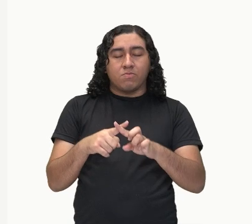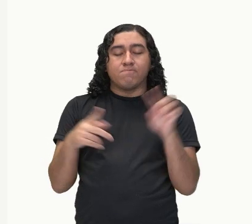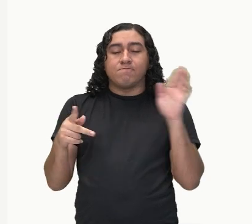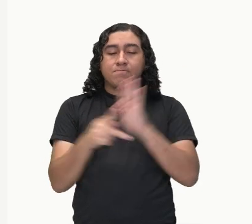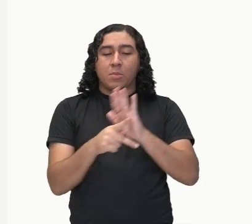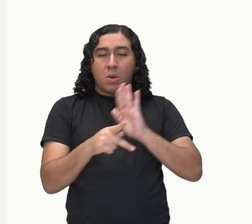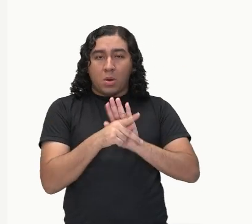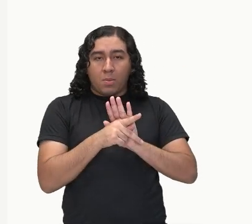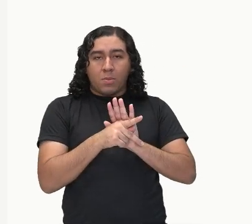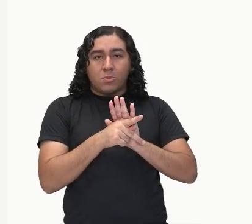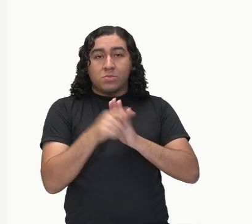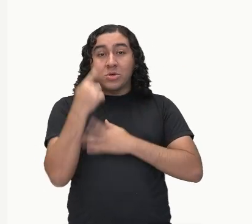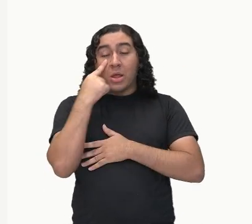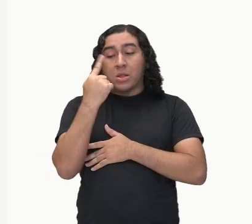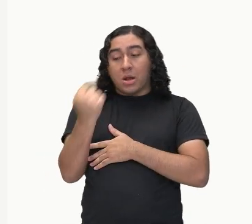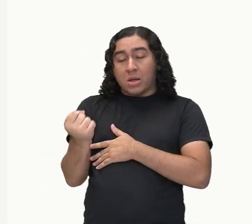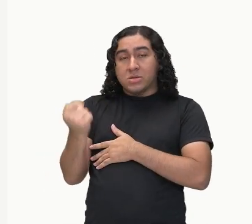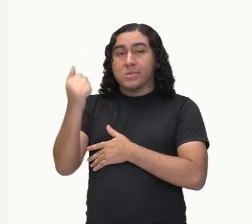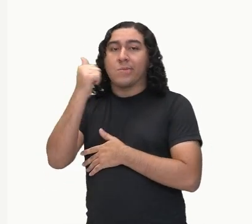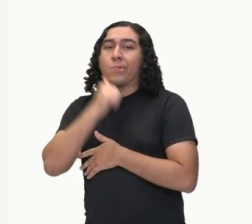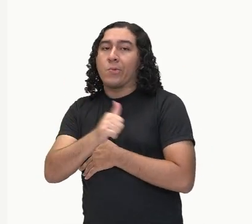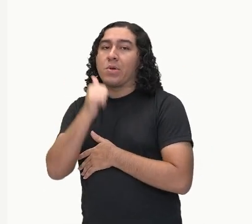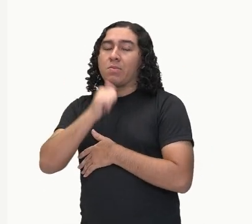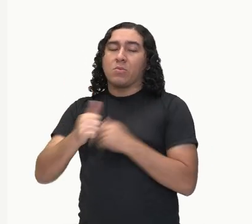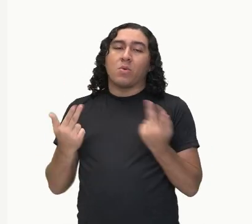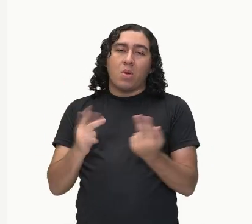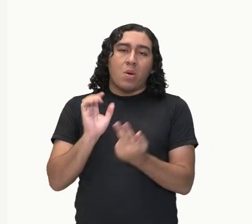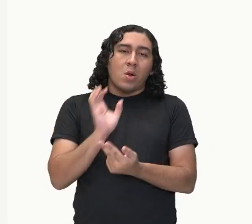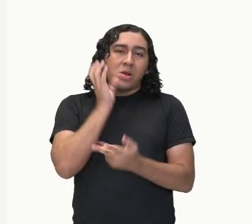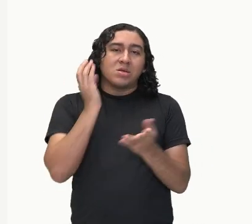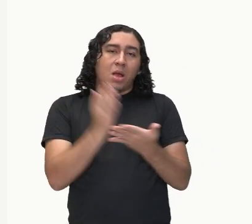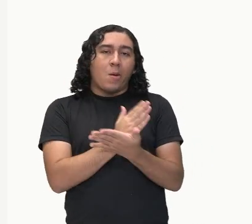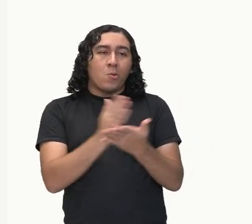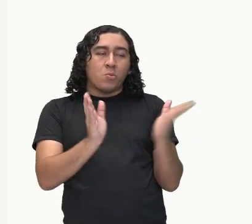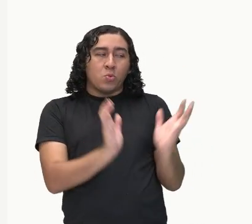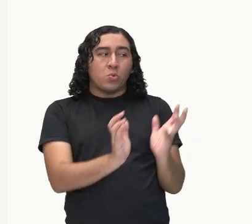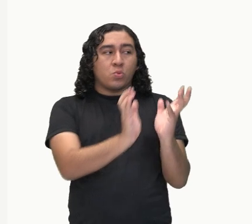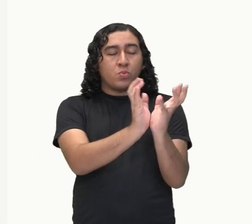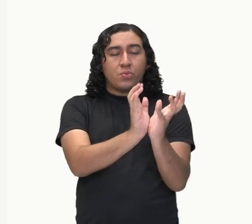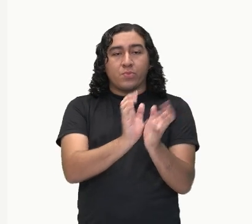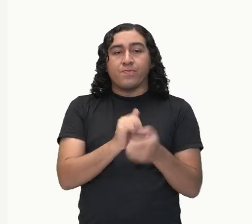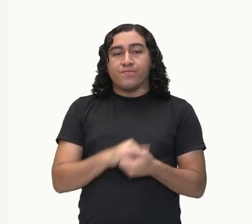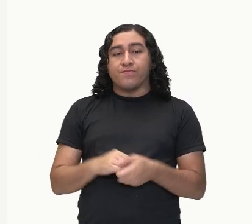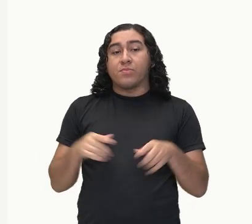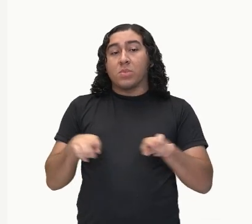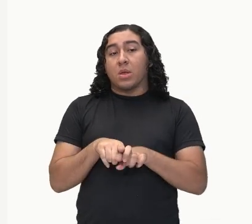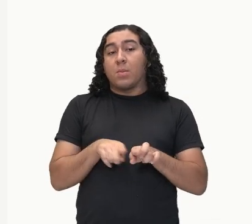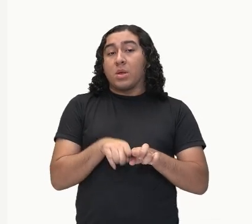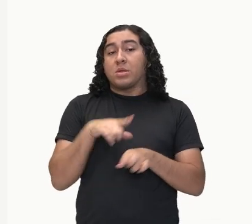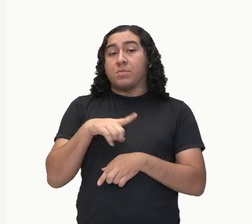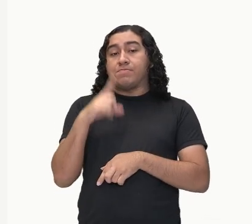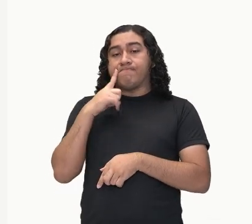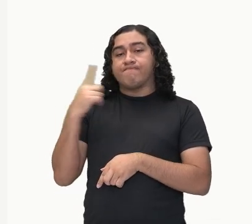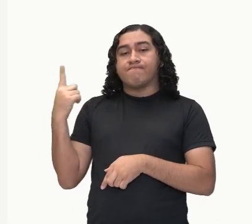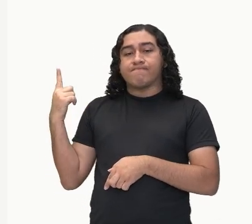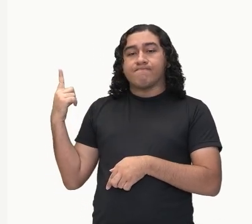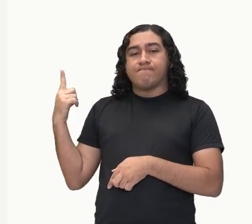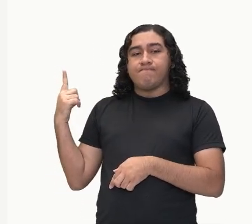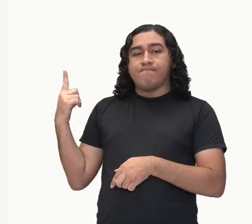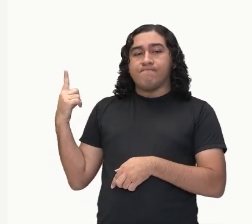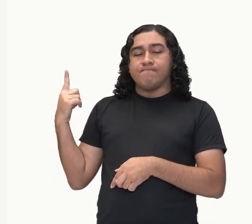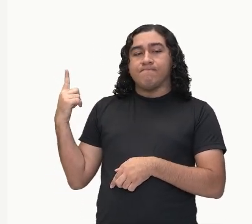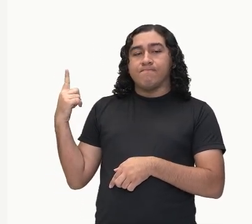eles pela fêmea, né, como ocorre em algumas comunidades. Nós temos também aí, como